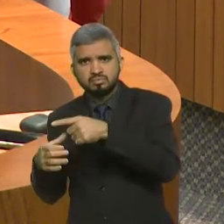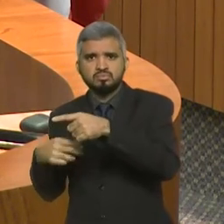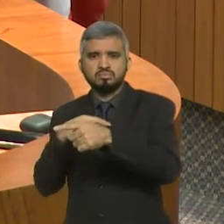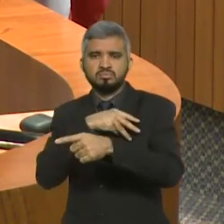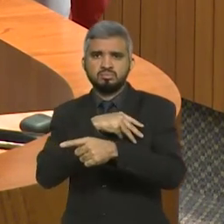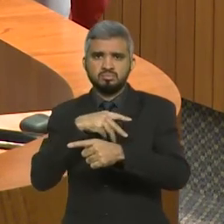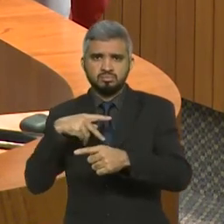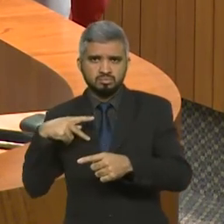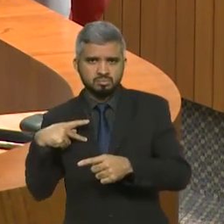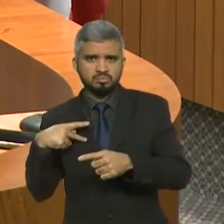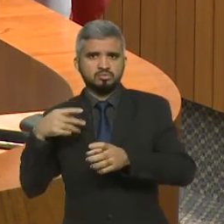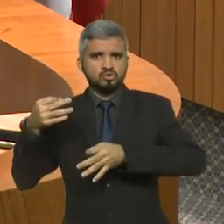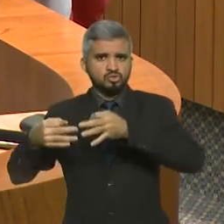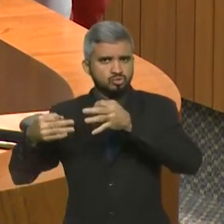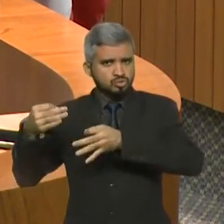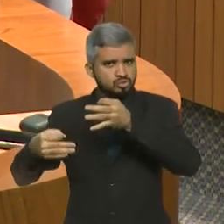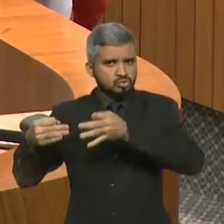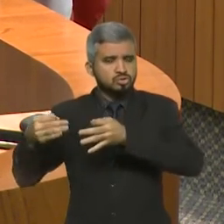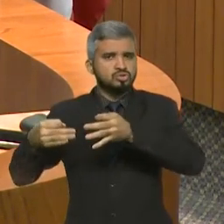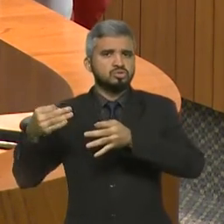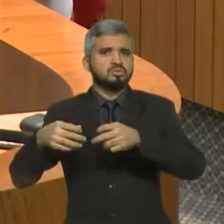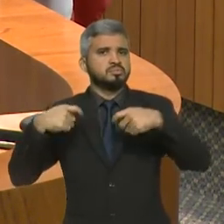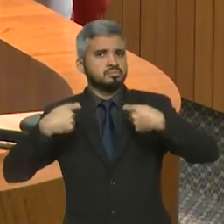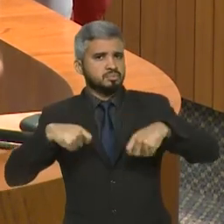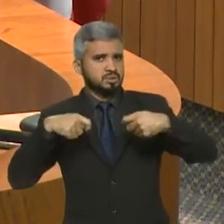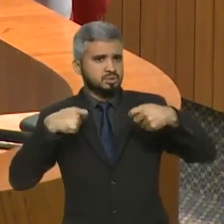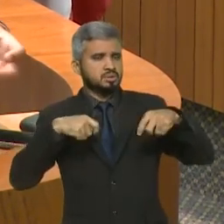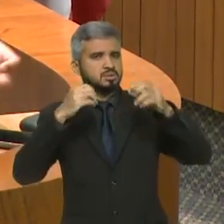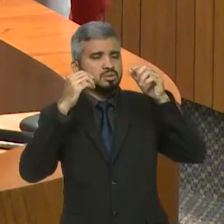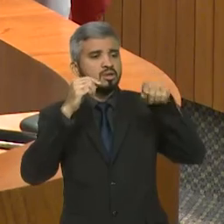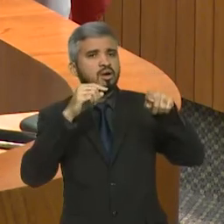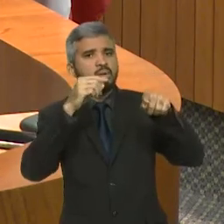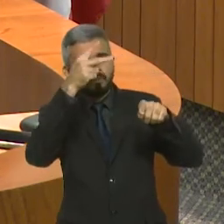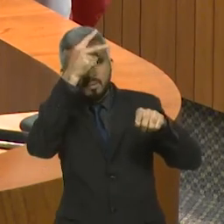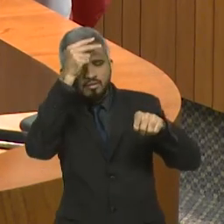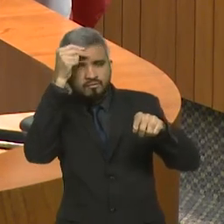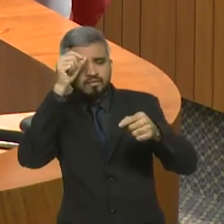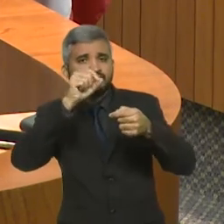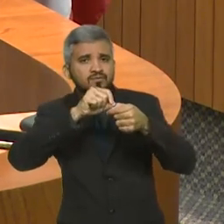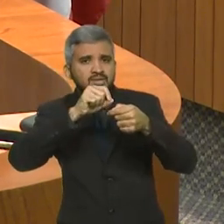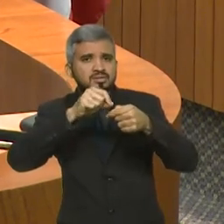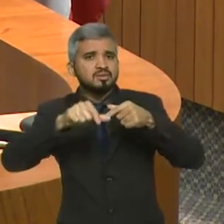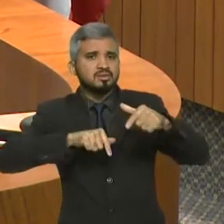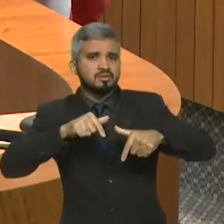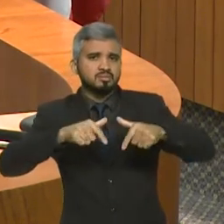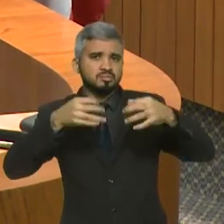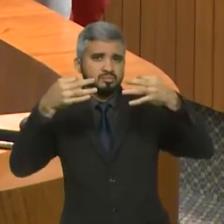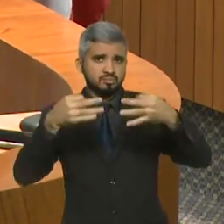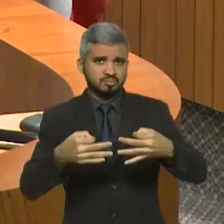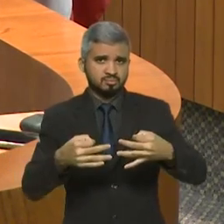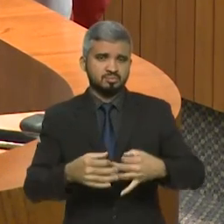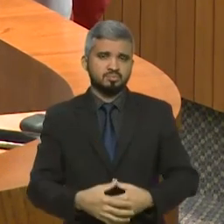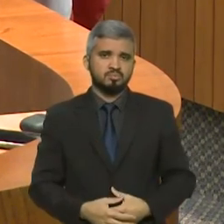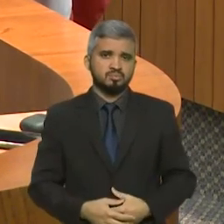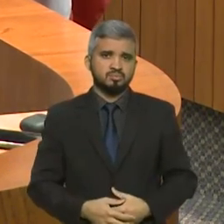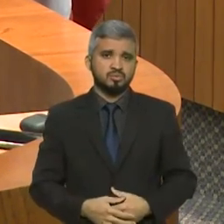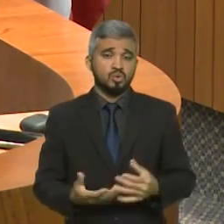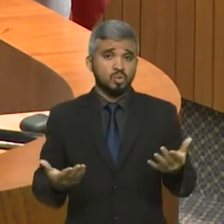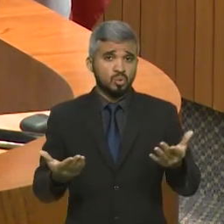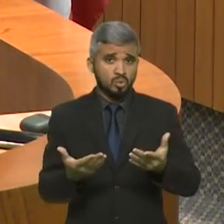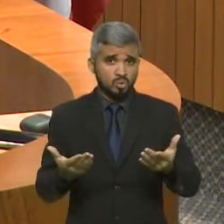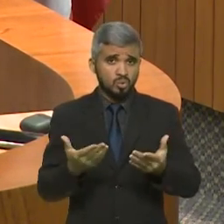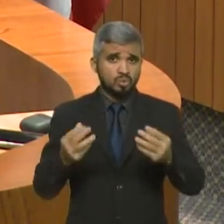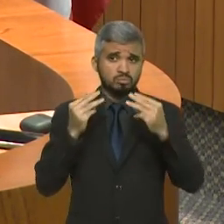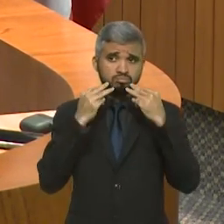realmente o povo necessita. Então, a gente vem num discurso de parabenizar nossa cidade, mas